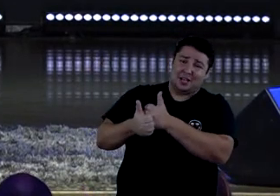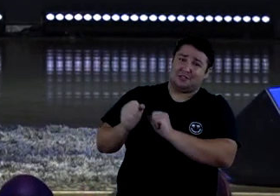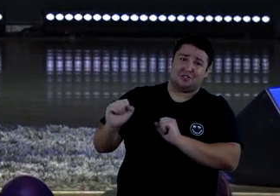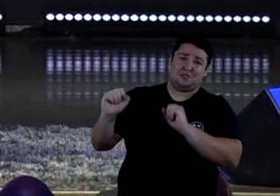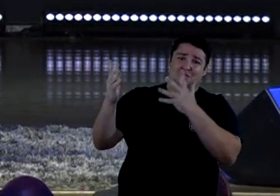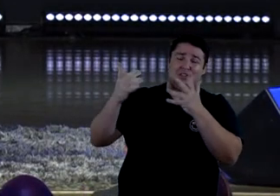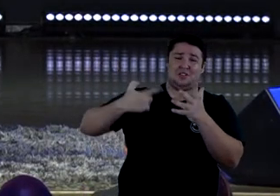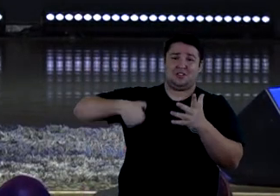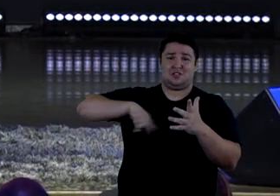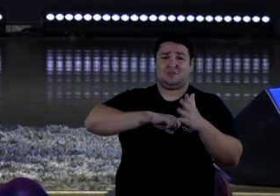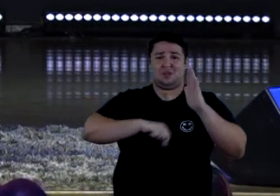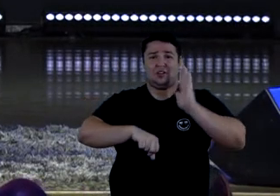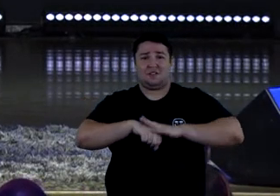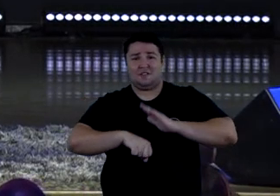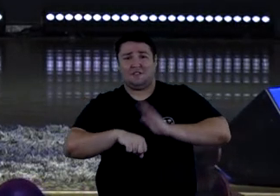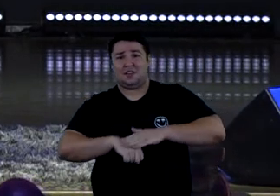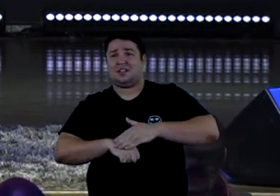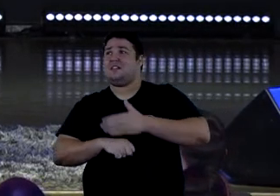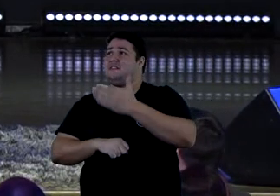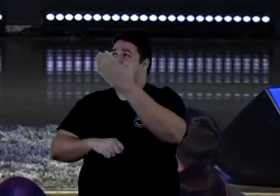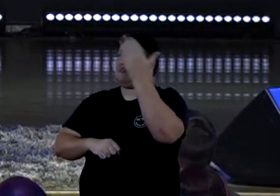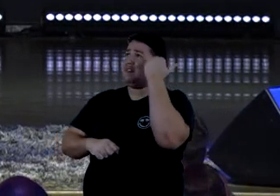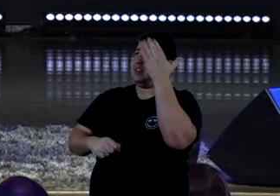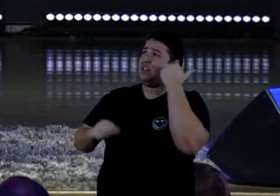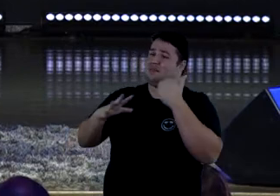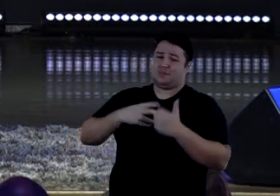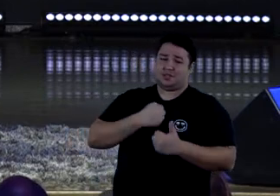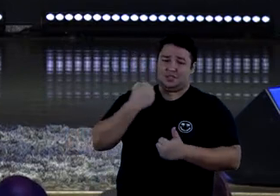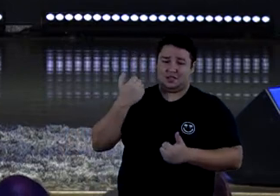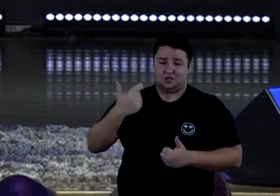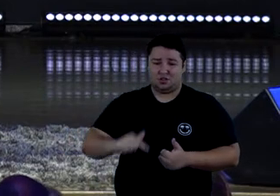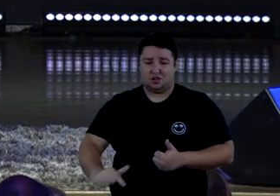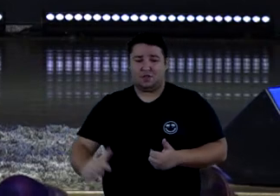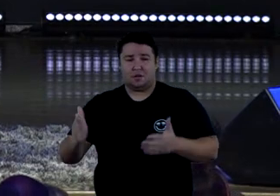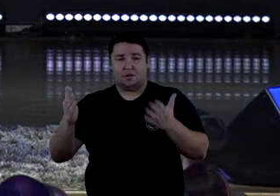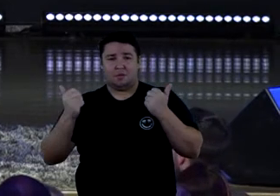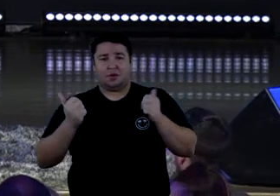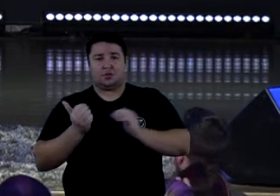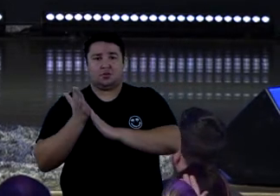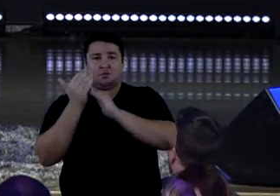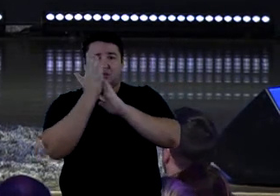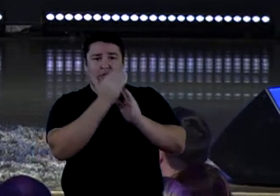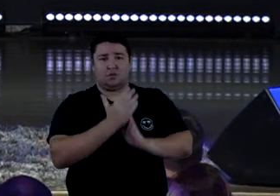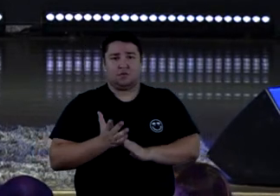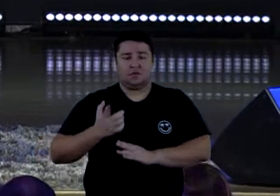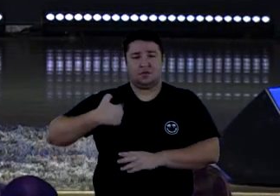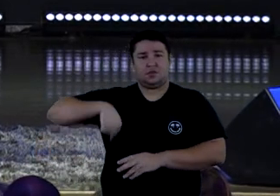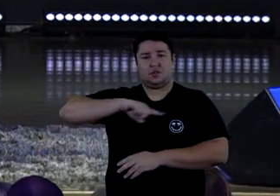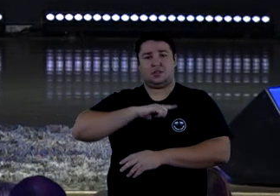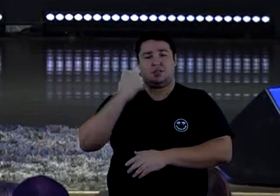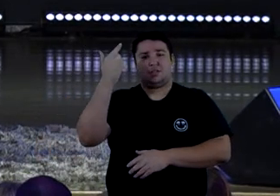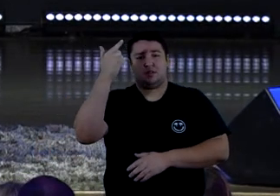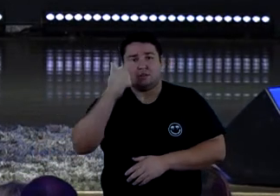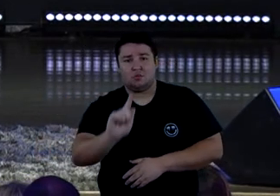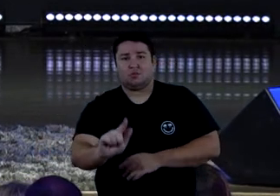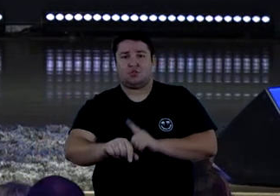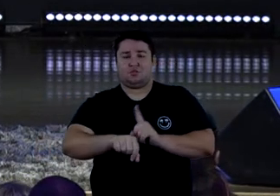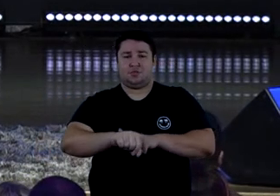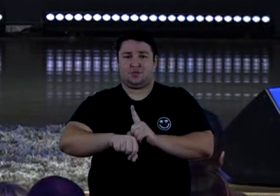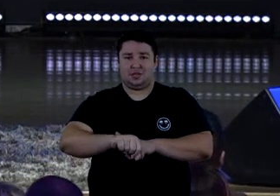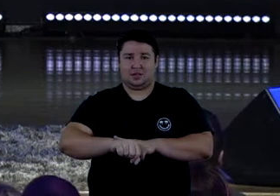Está muito perto. A gente pode fazer "Vem me buscar" de novo? Pode subir o louvor. Nós estamos na última